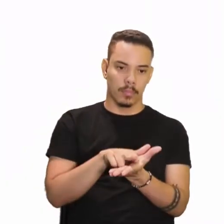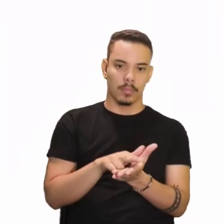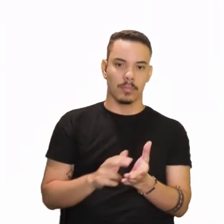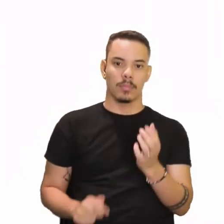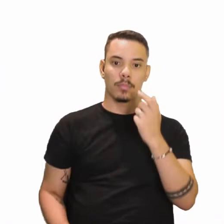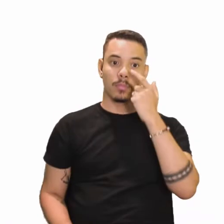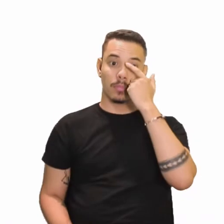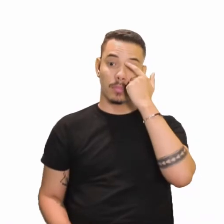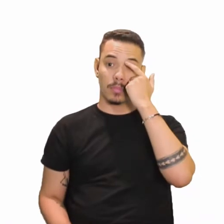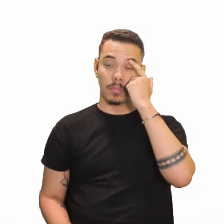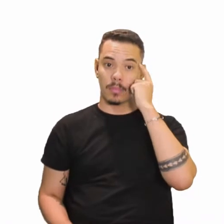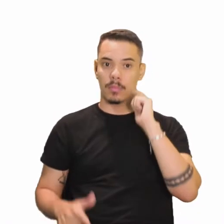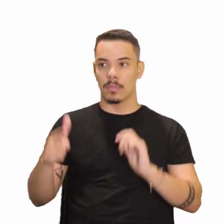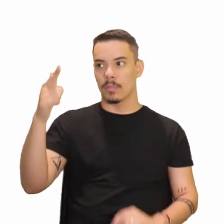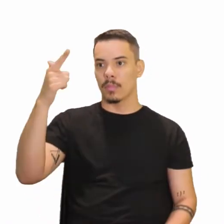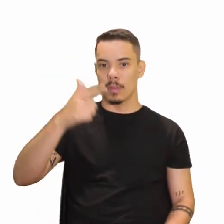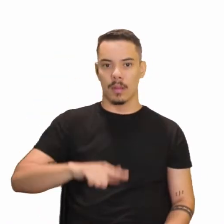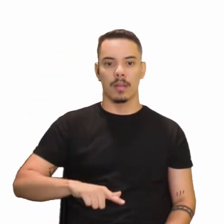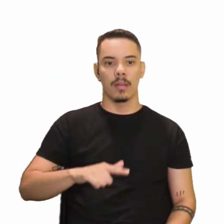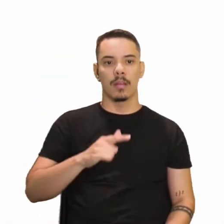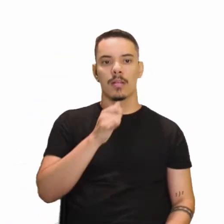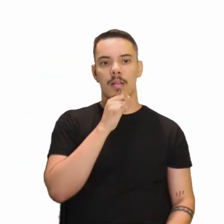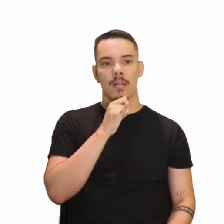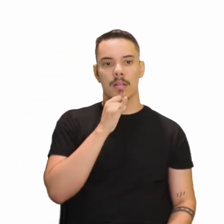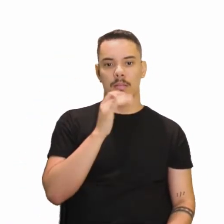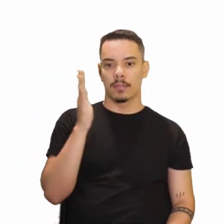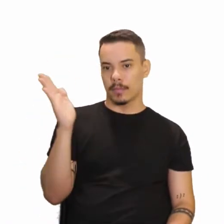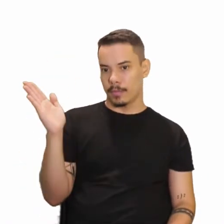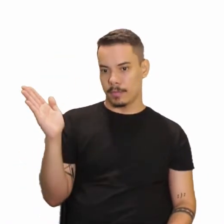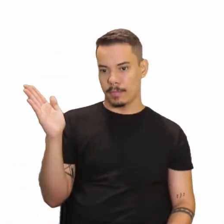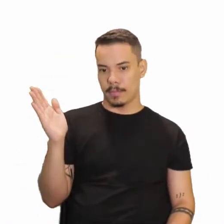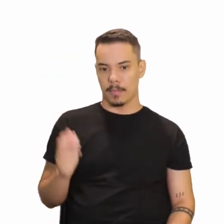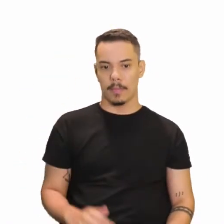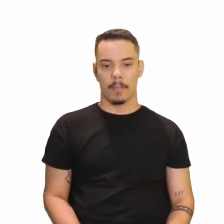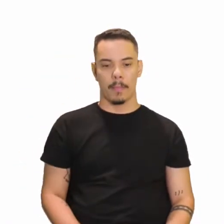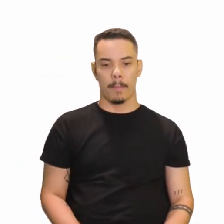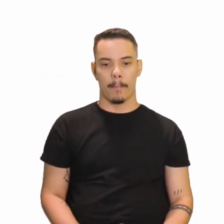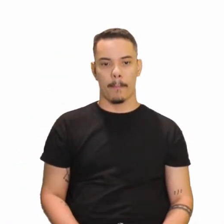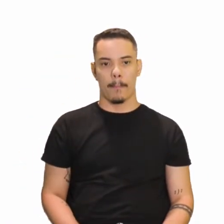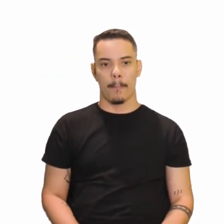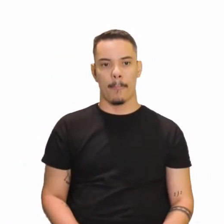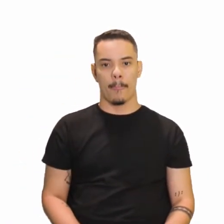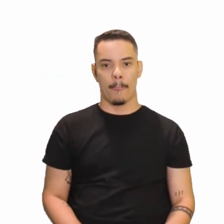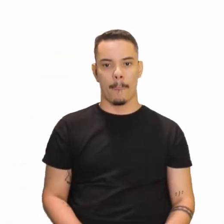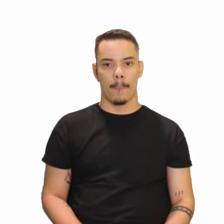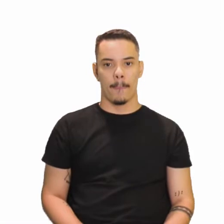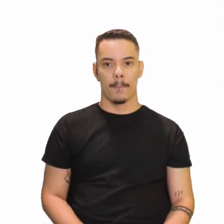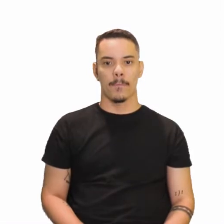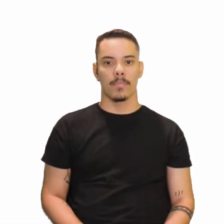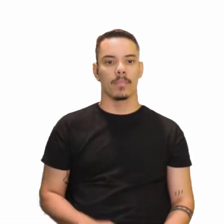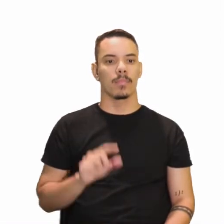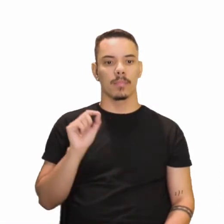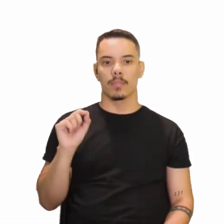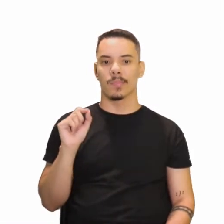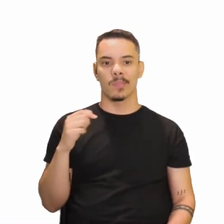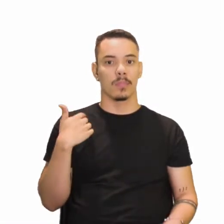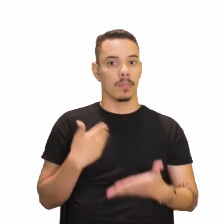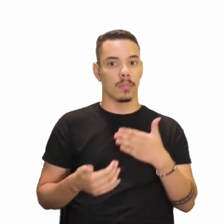quem mais uma mais um cartão aqui para vocês ó trata de qualquer